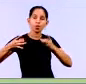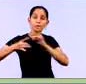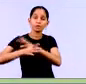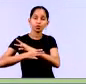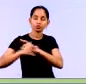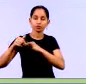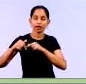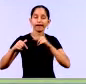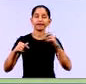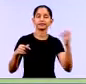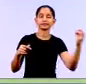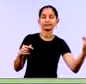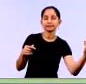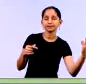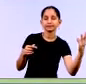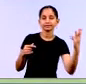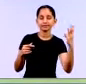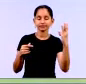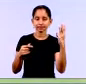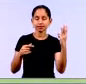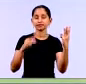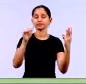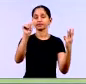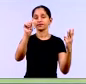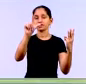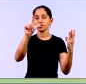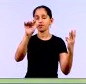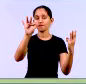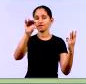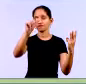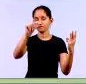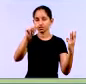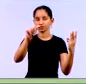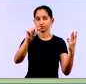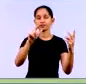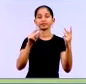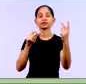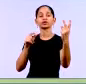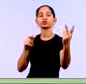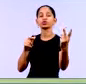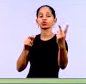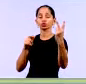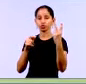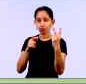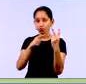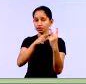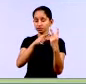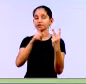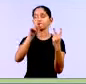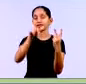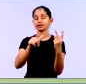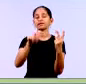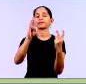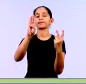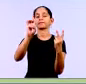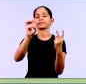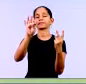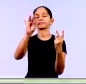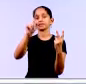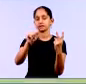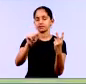3 unidades da matéria-prima alfa e 2 unidades da matéria-prima